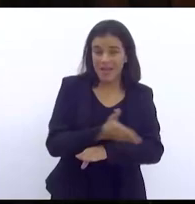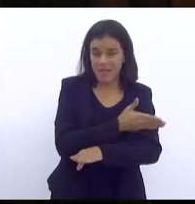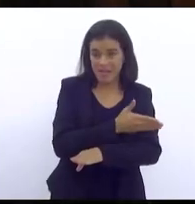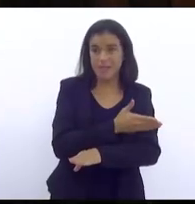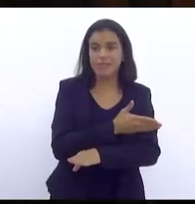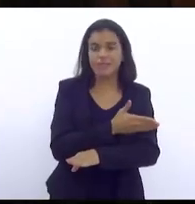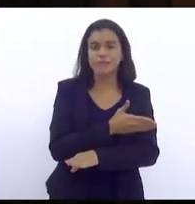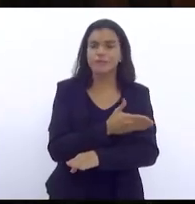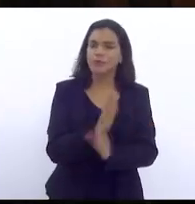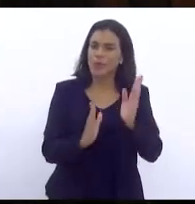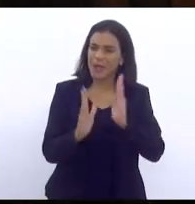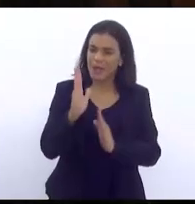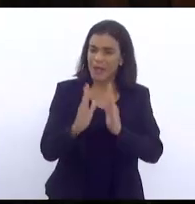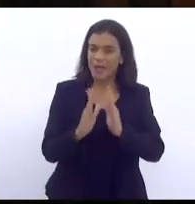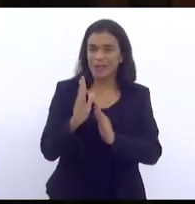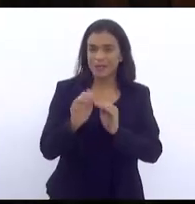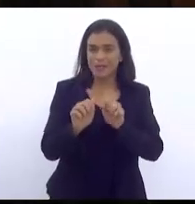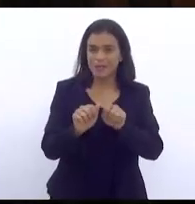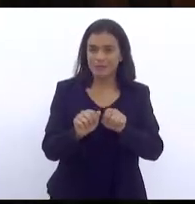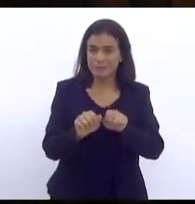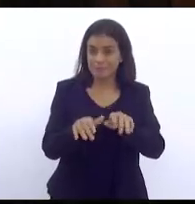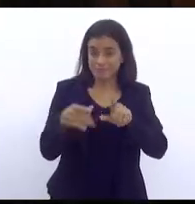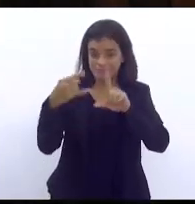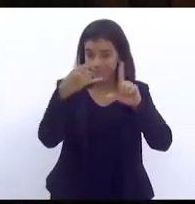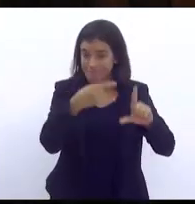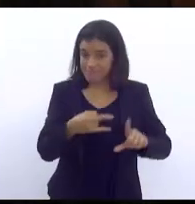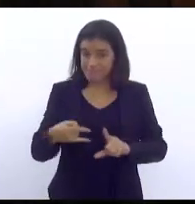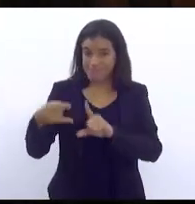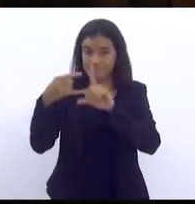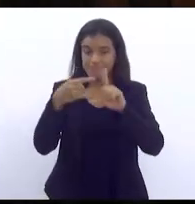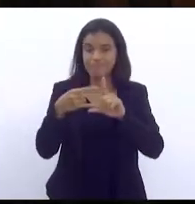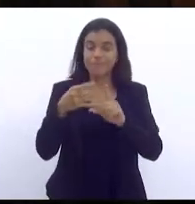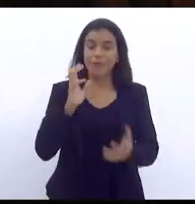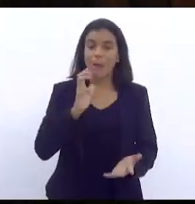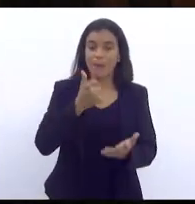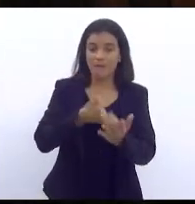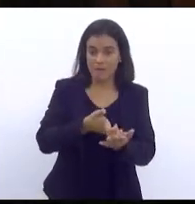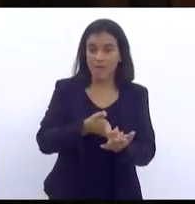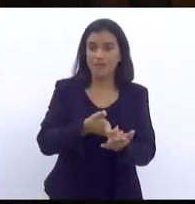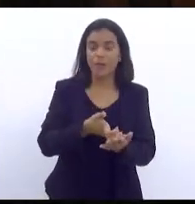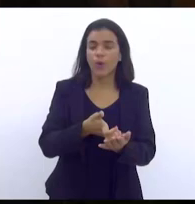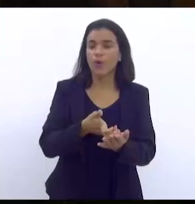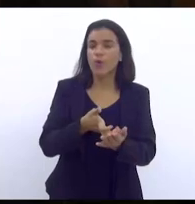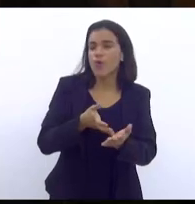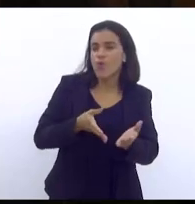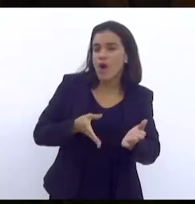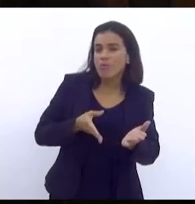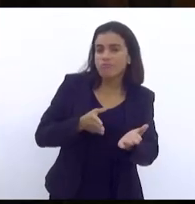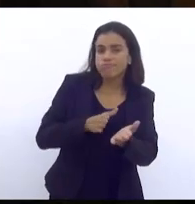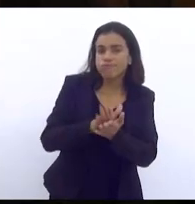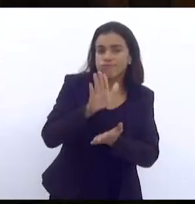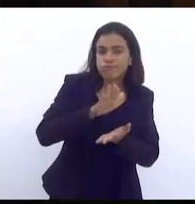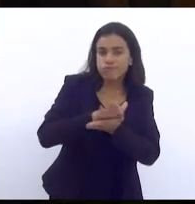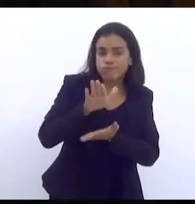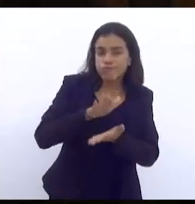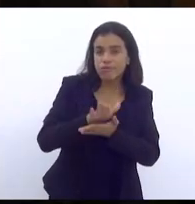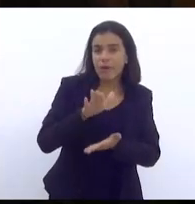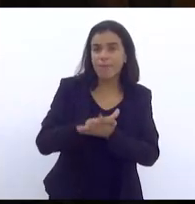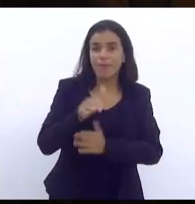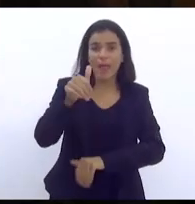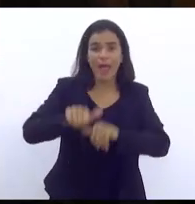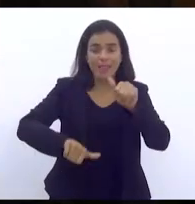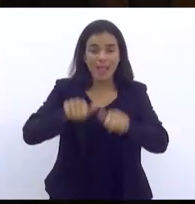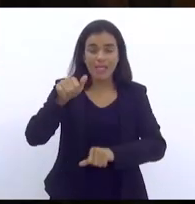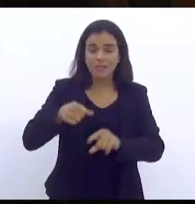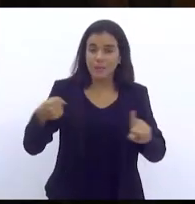nas audiências dig online da privatização uma nota da Fiocruz análise dos potenciais